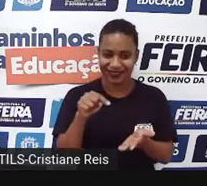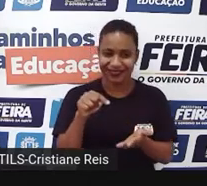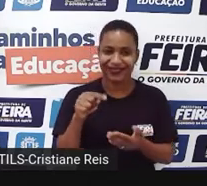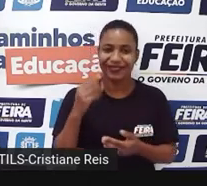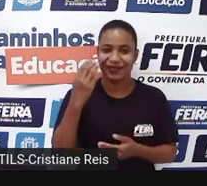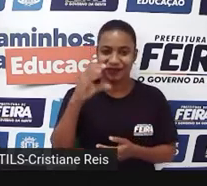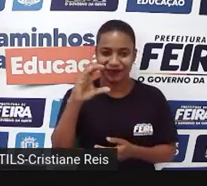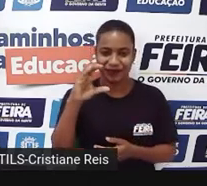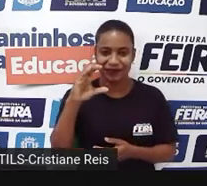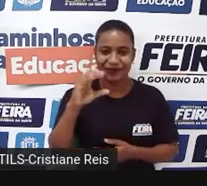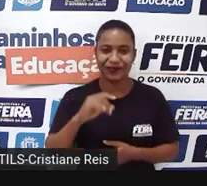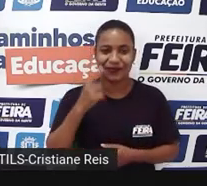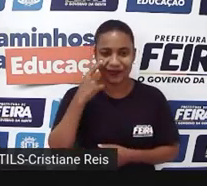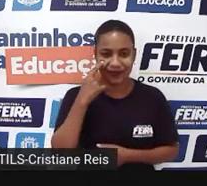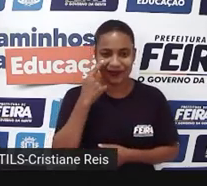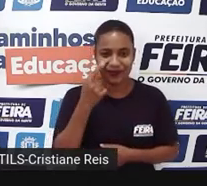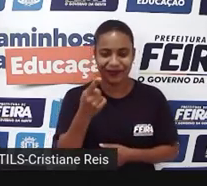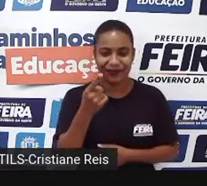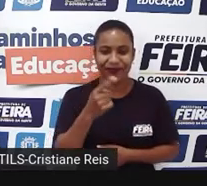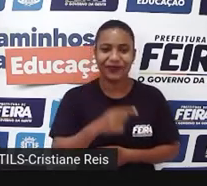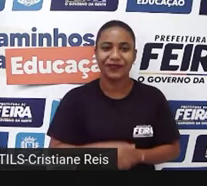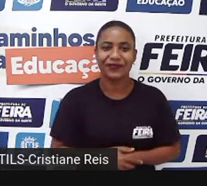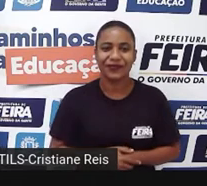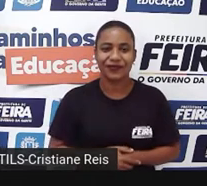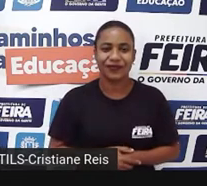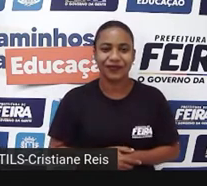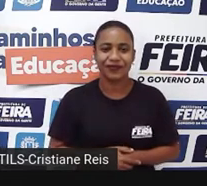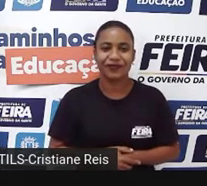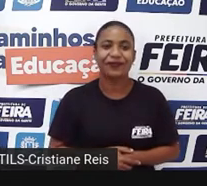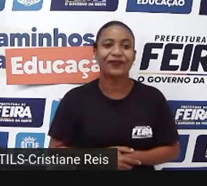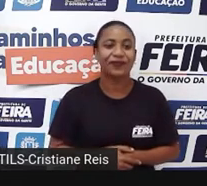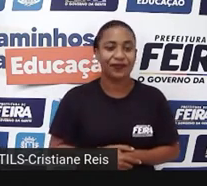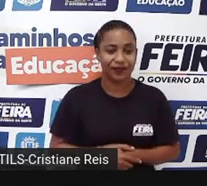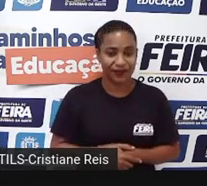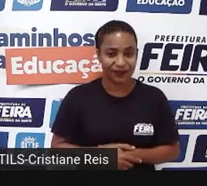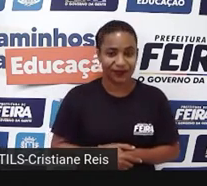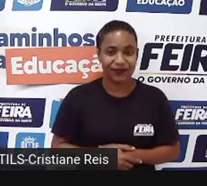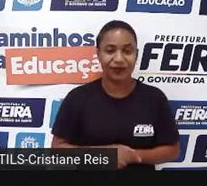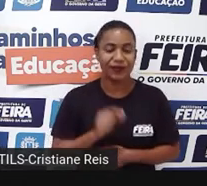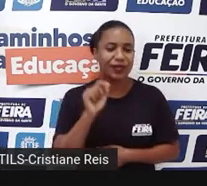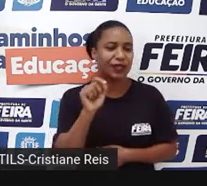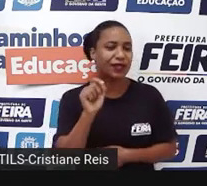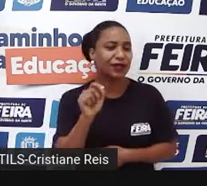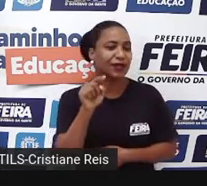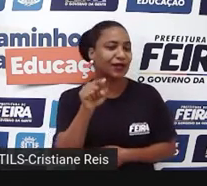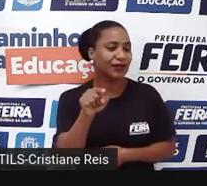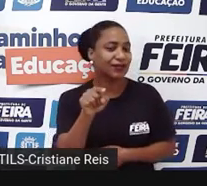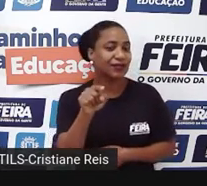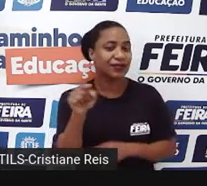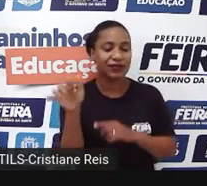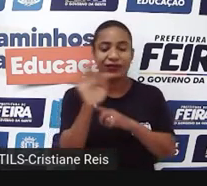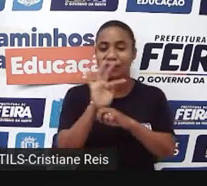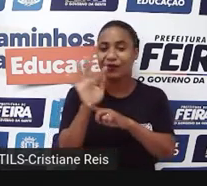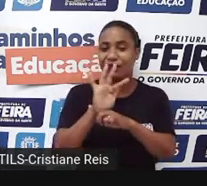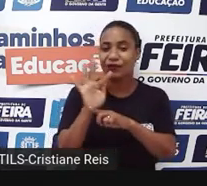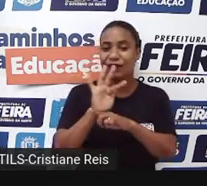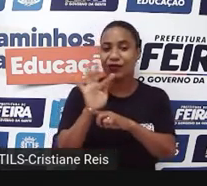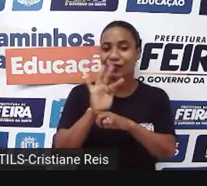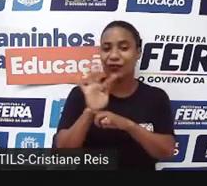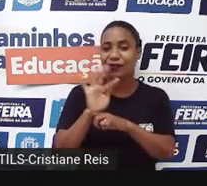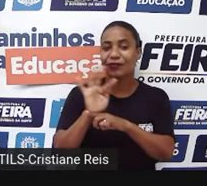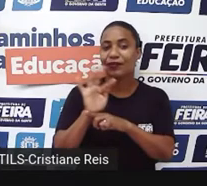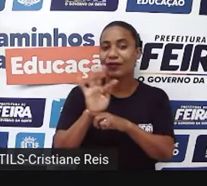ok? So, number four. What type of movie is it? Então, que tipo de filme é este? Harry